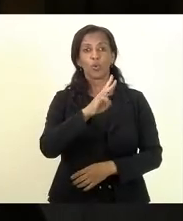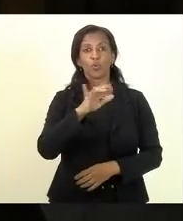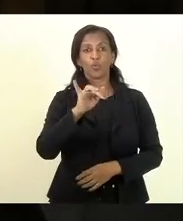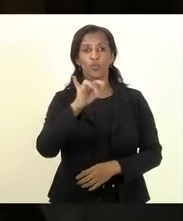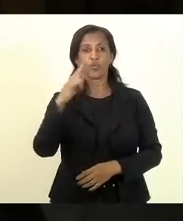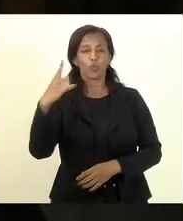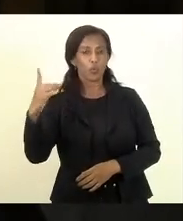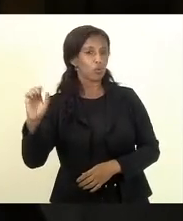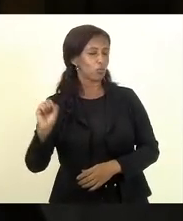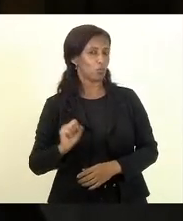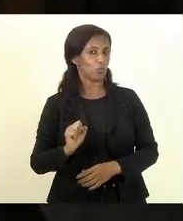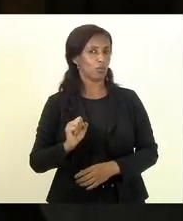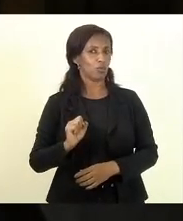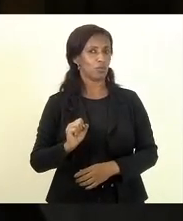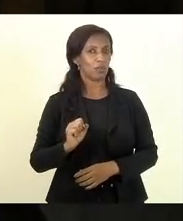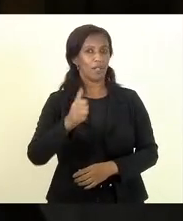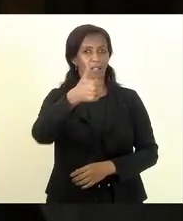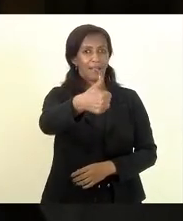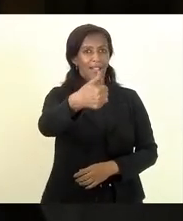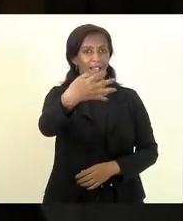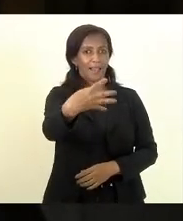pagar de 2019,